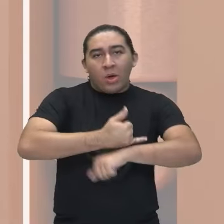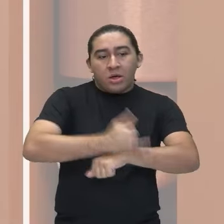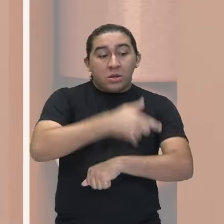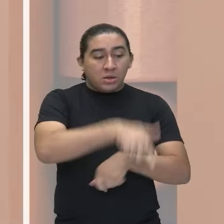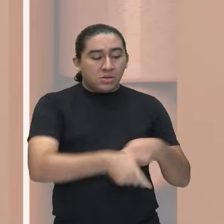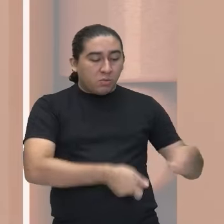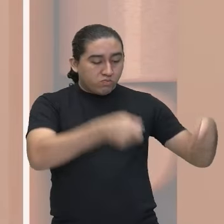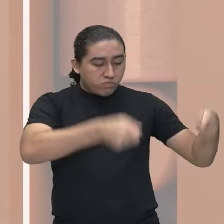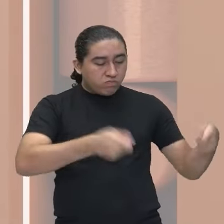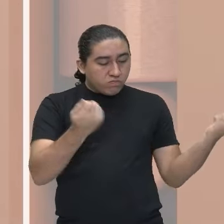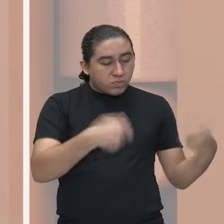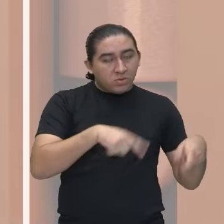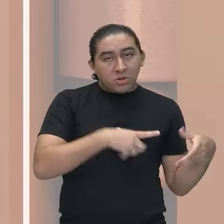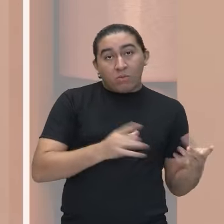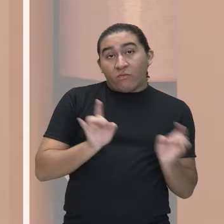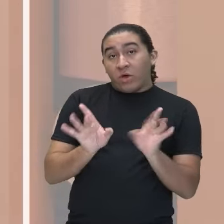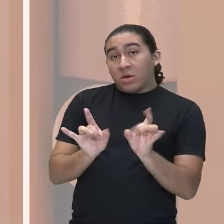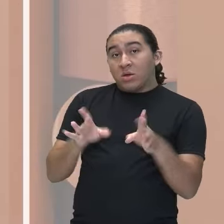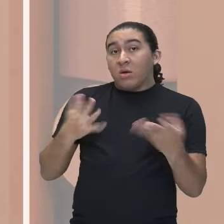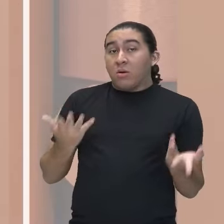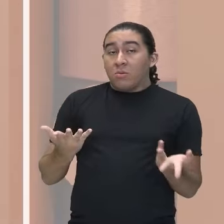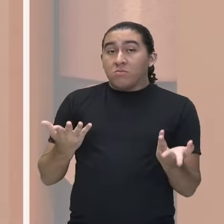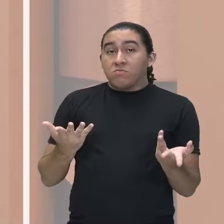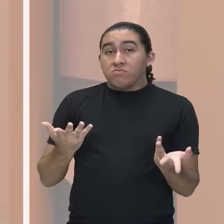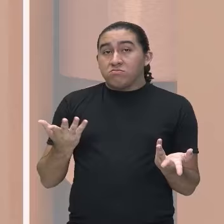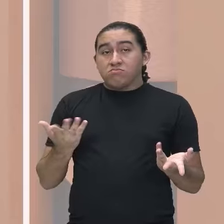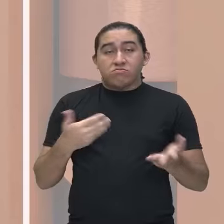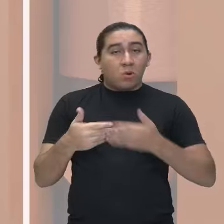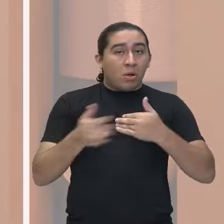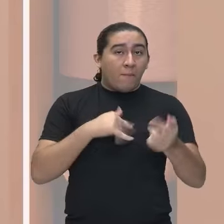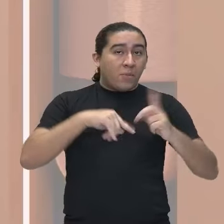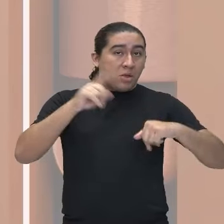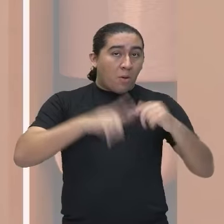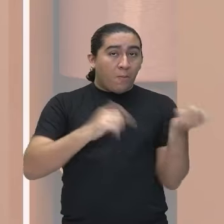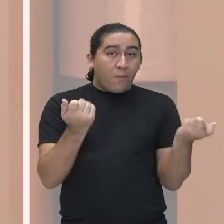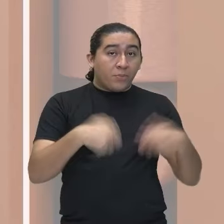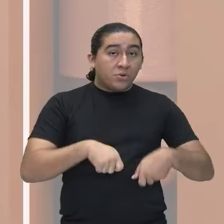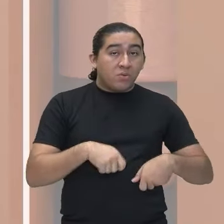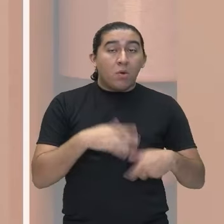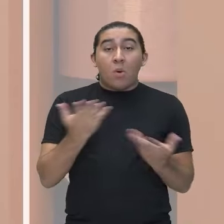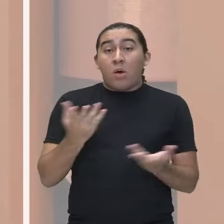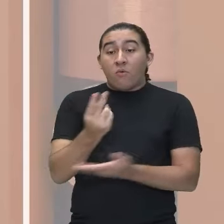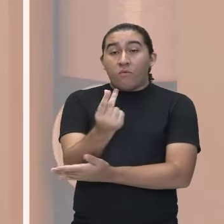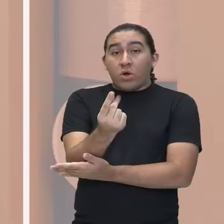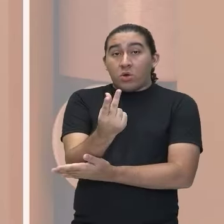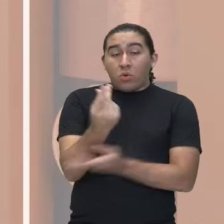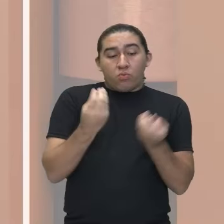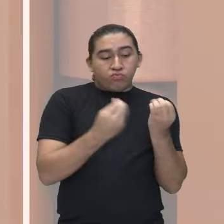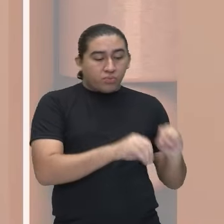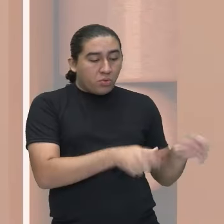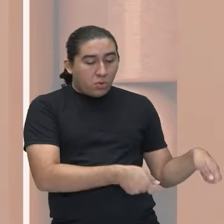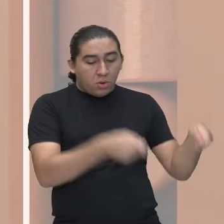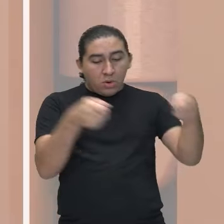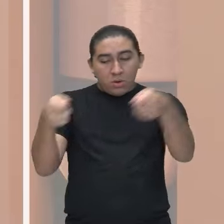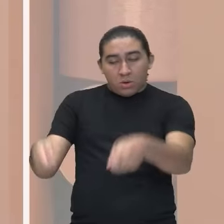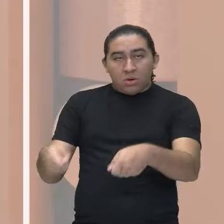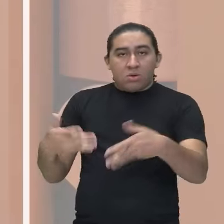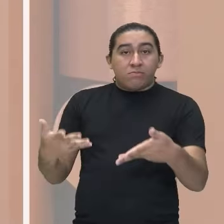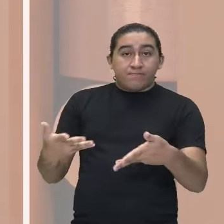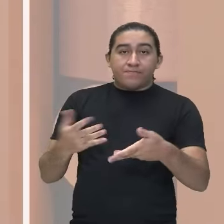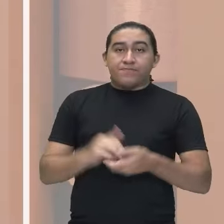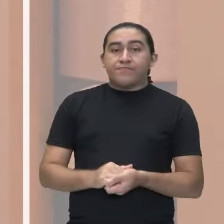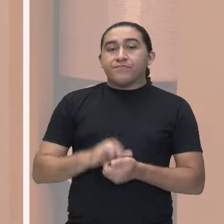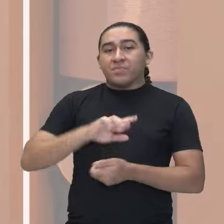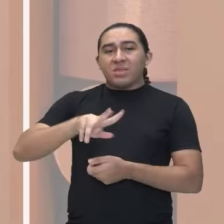de arroz, de feijão, de soja, de milho, ou seja lá do que for? Qual o valor que eu dou a esse objeto aí? Então, não